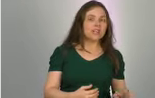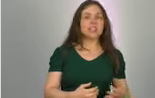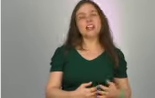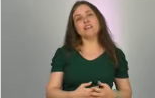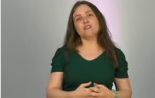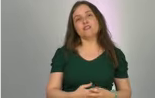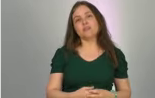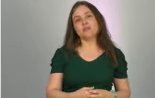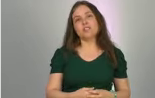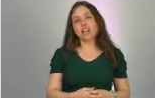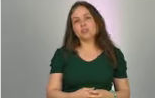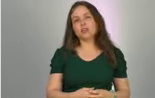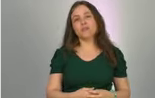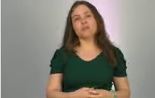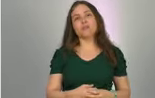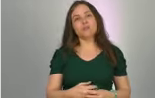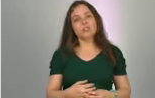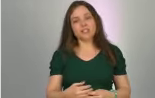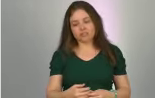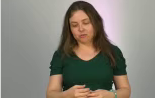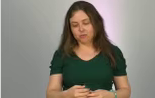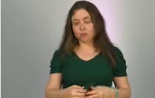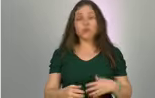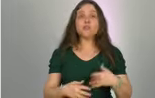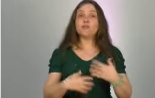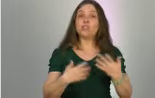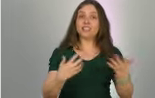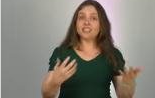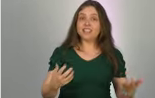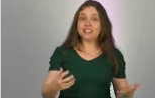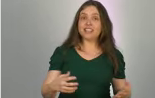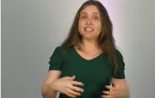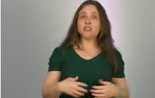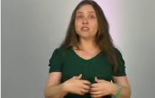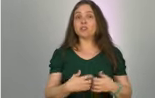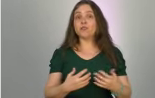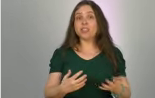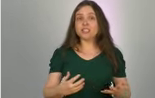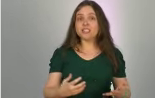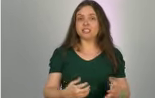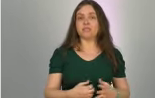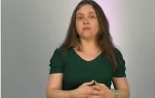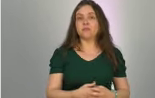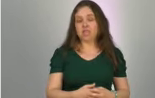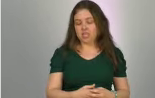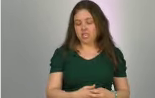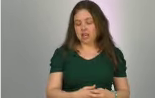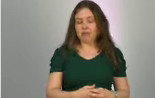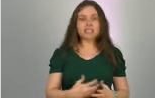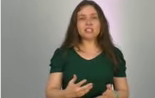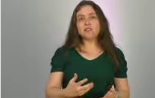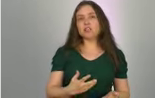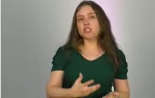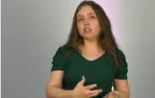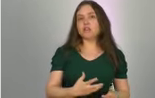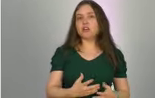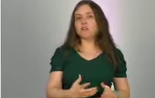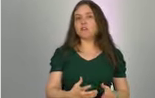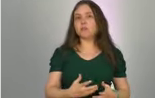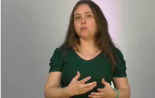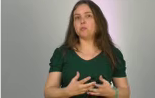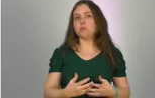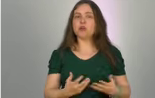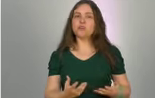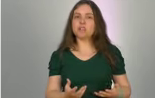novo curso agregado a nossa unidade que o curso de nutrição tudo isso foi trazendo essas mudanças e a mais